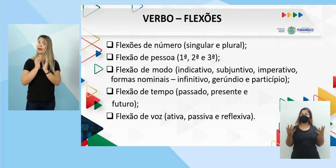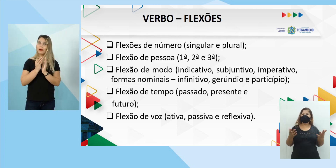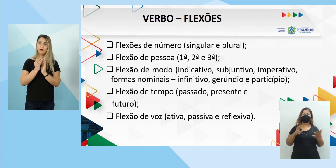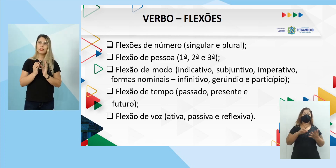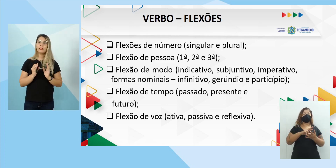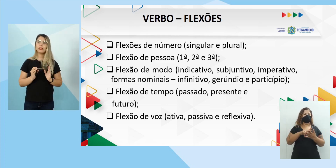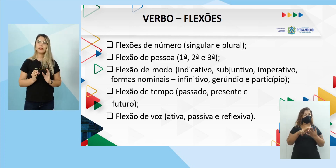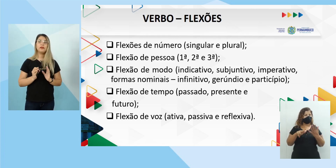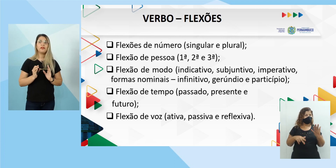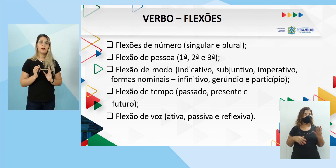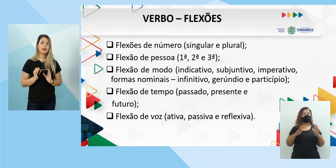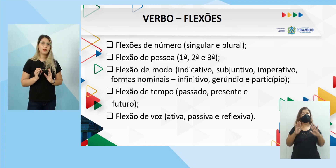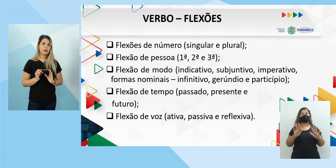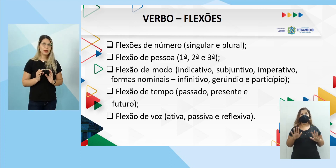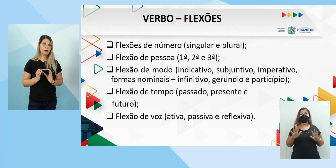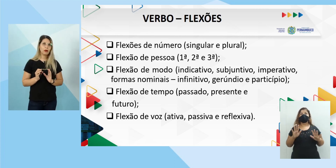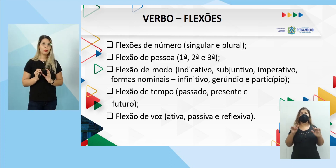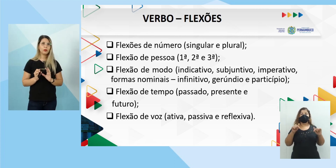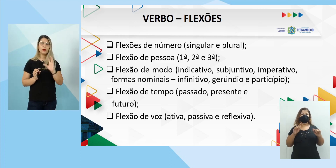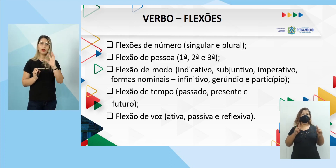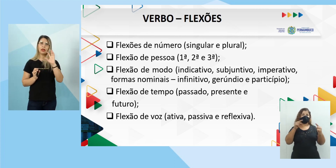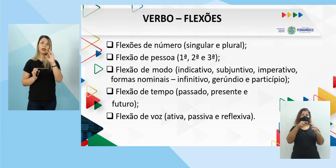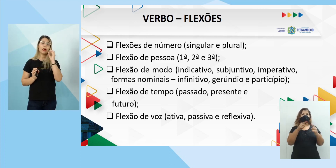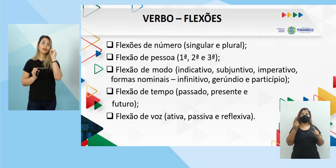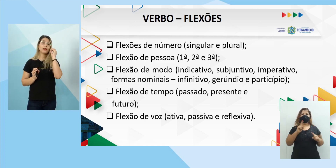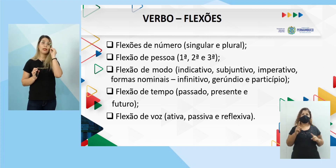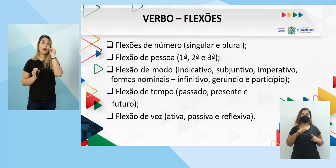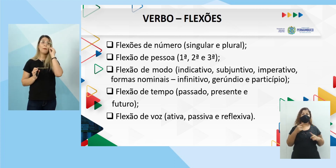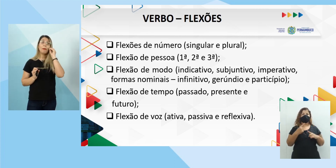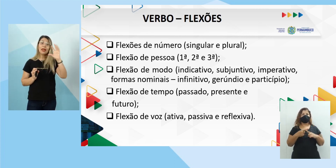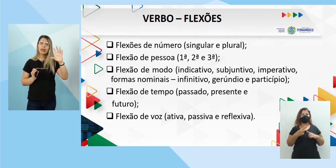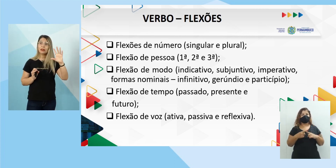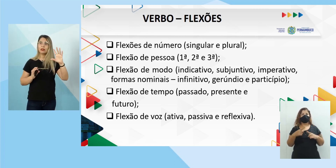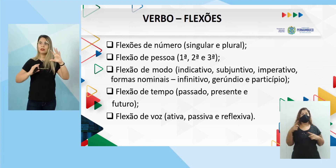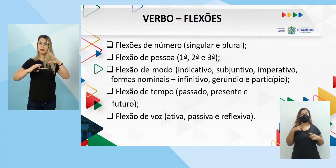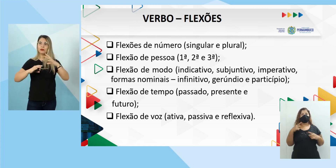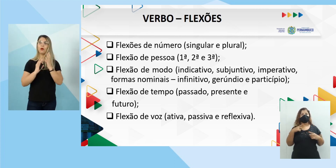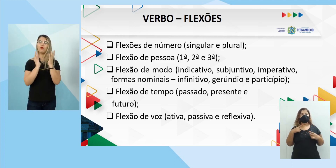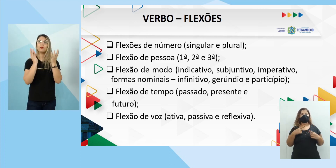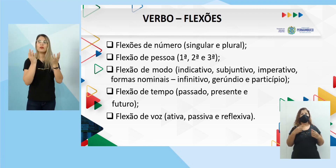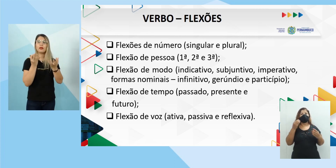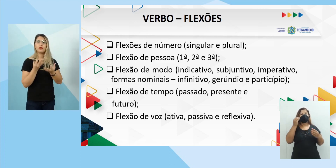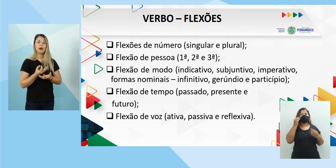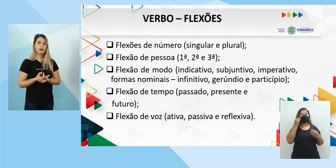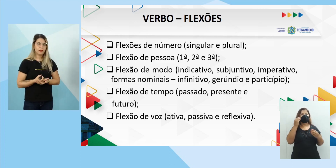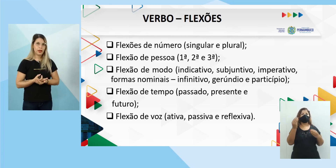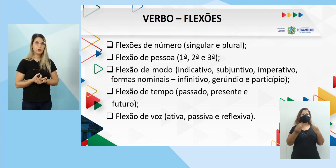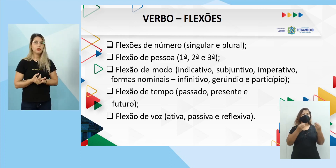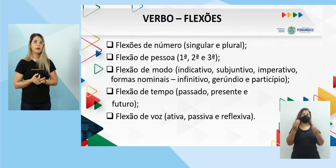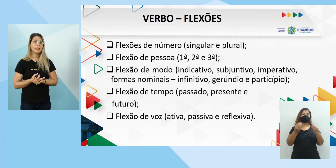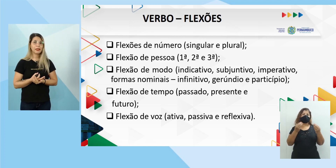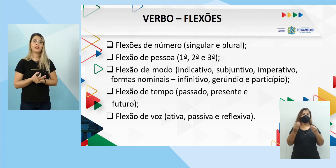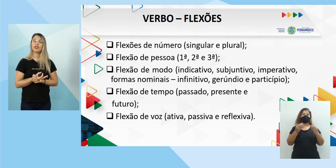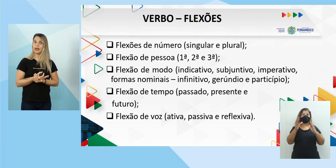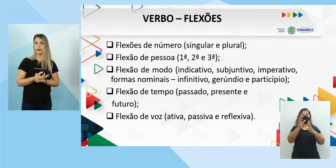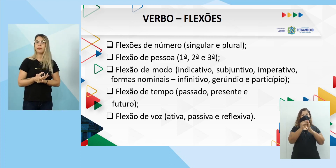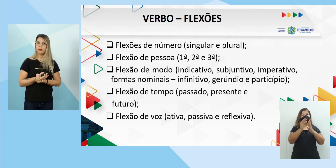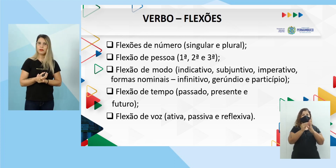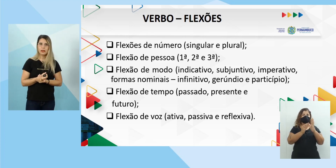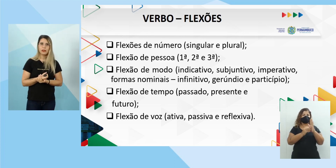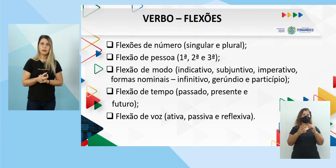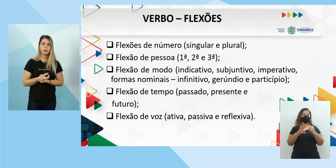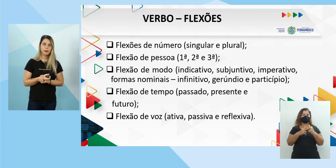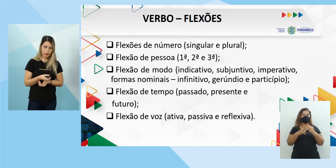esse realmente não é o foco da nossa aula hoje, porque a gente está apenas tentando conceituar verbo de uma maneira genérica